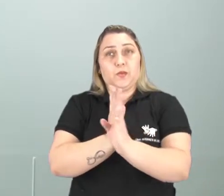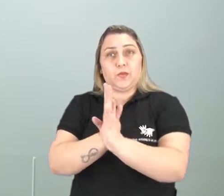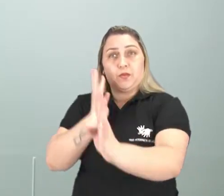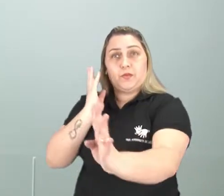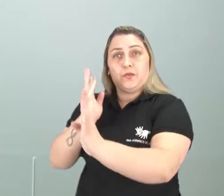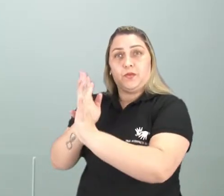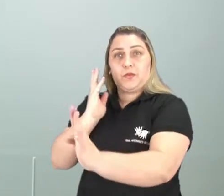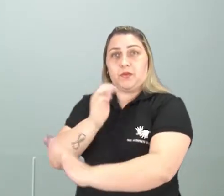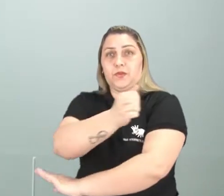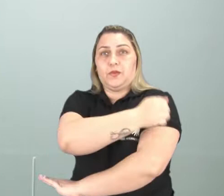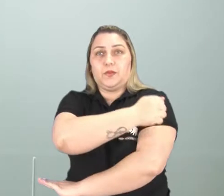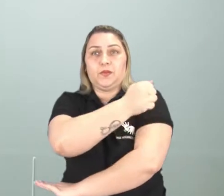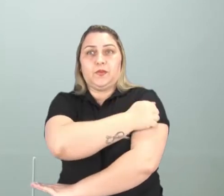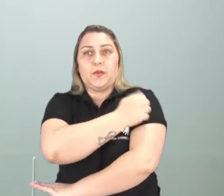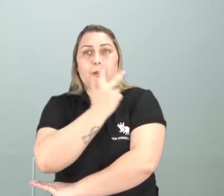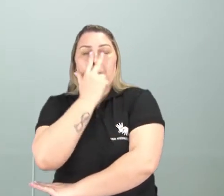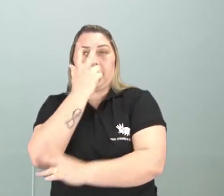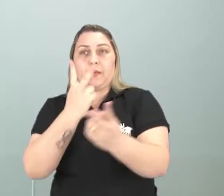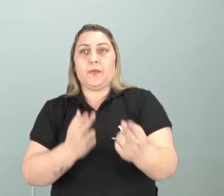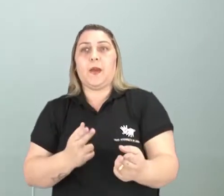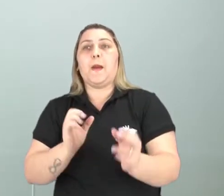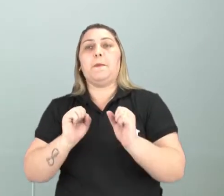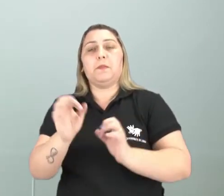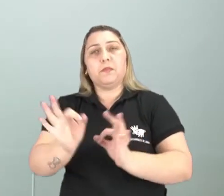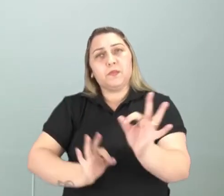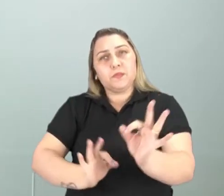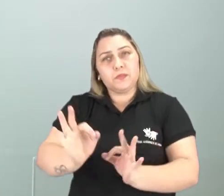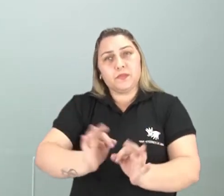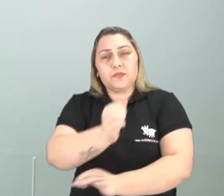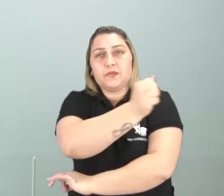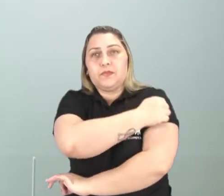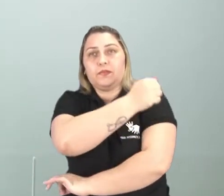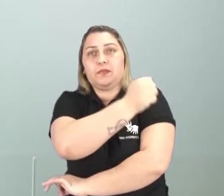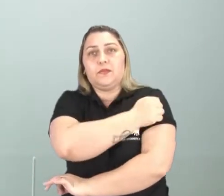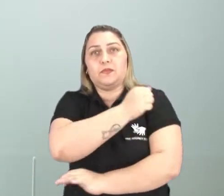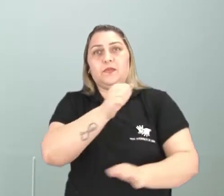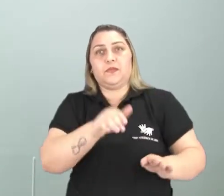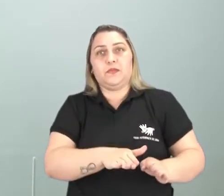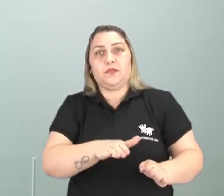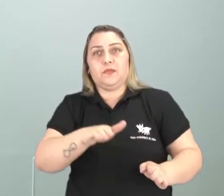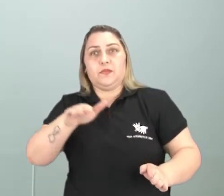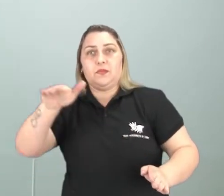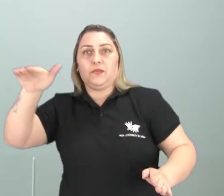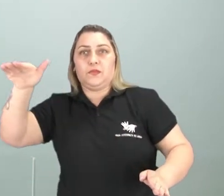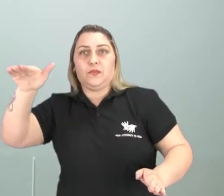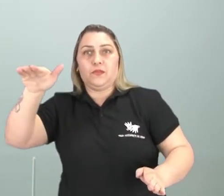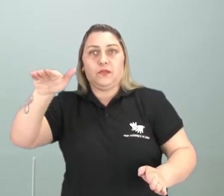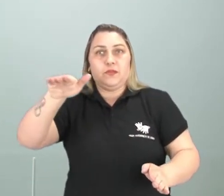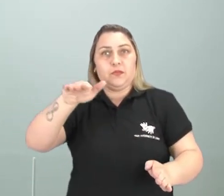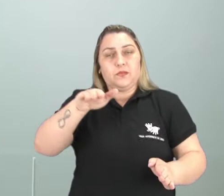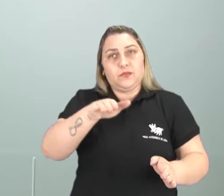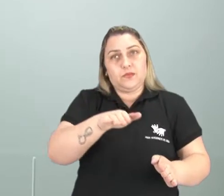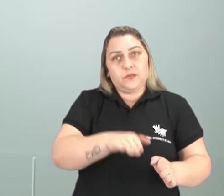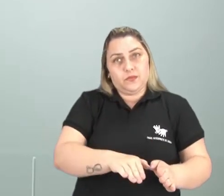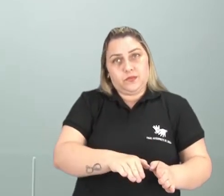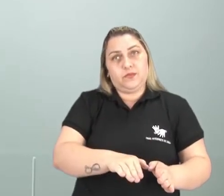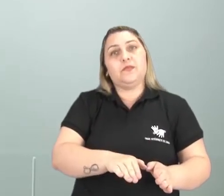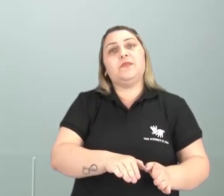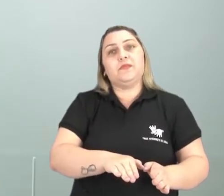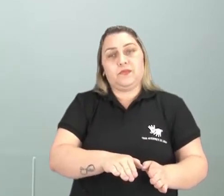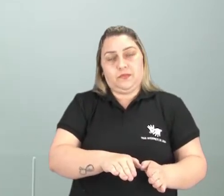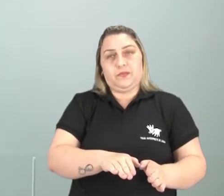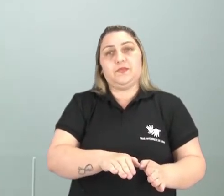em uma fila de alunos podemos organizar os alunos do menor para o maior crescendo